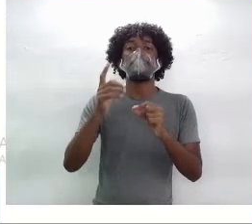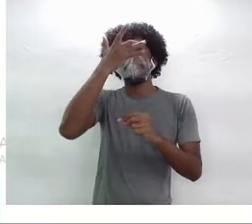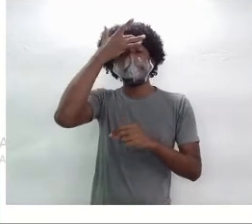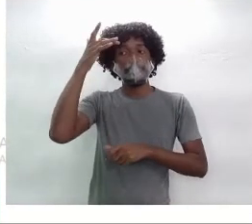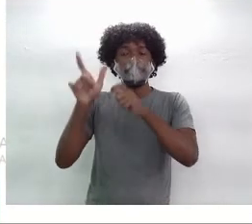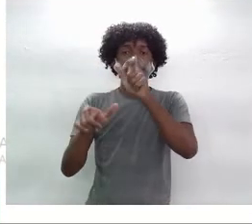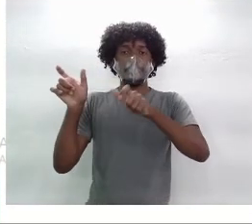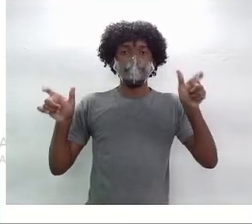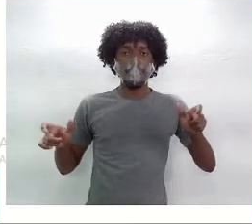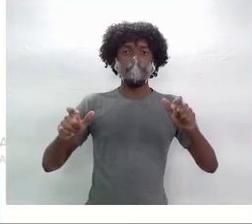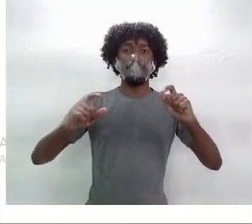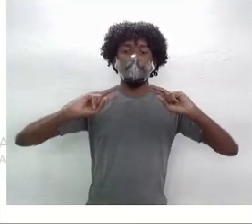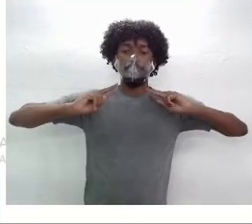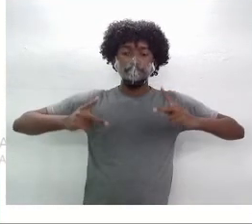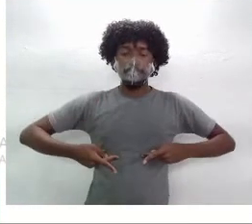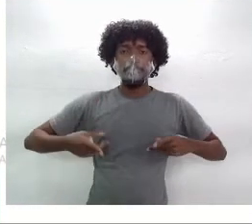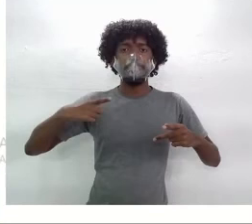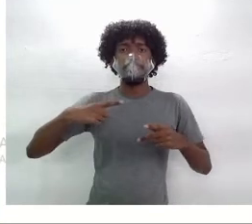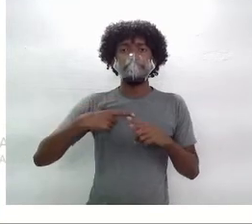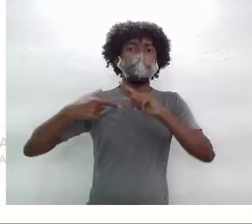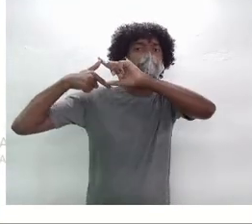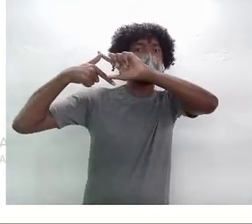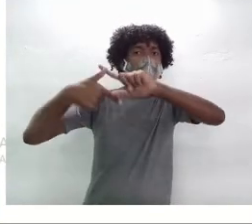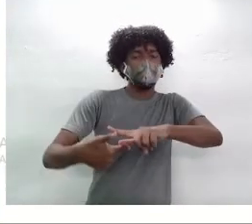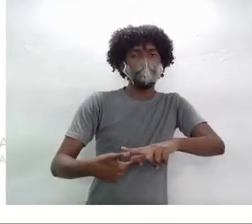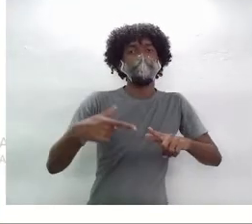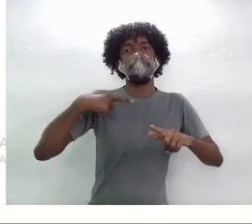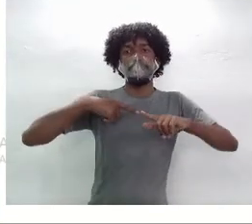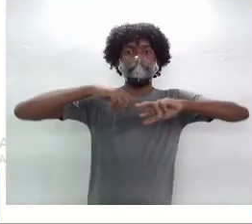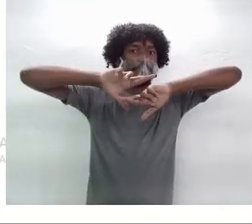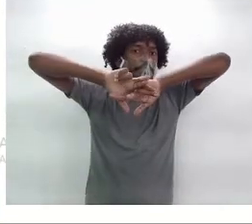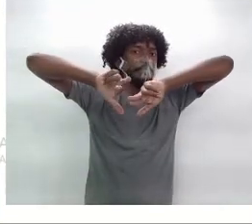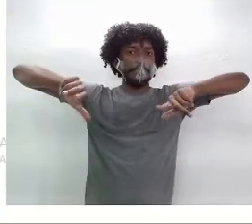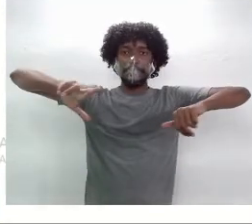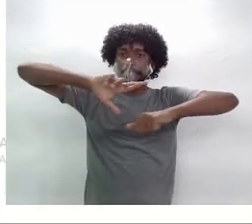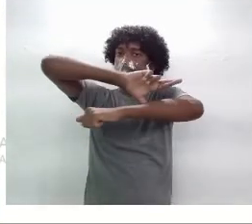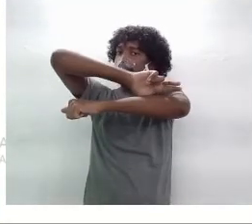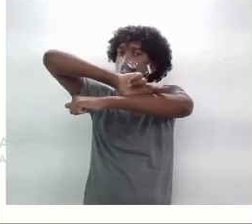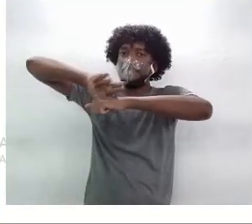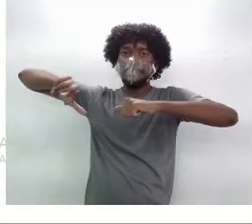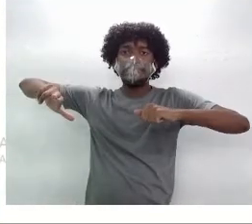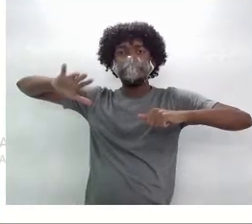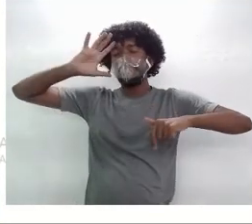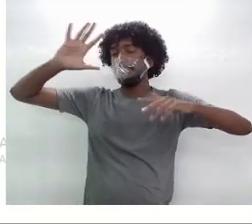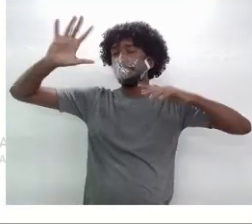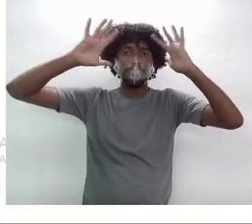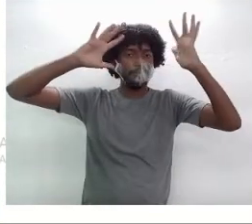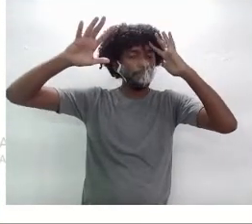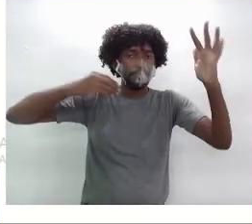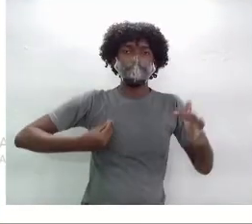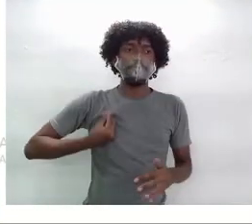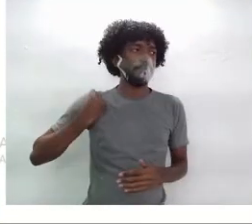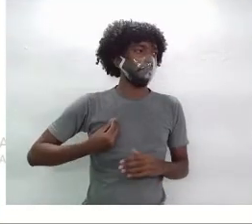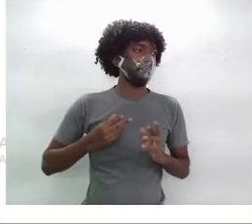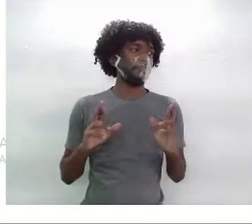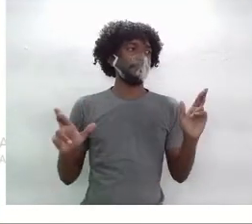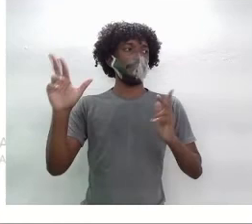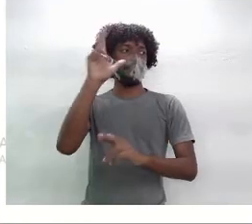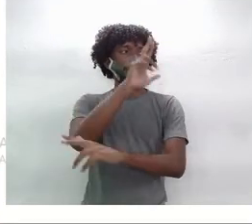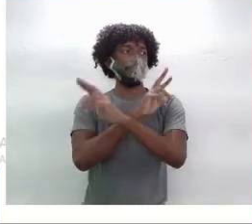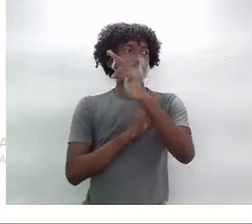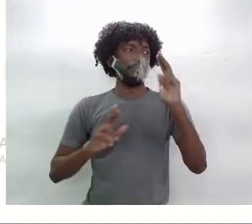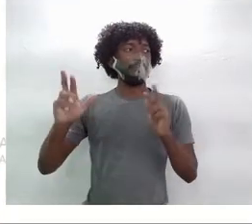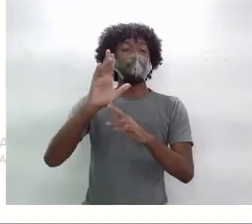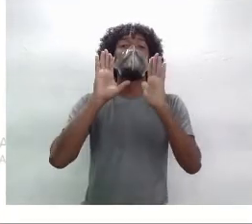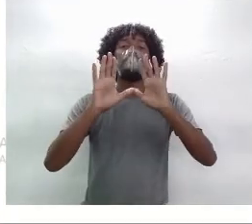seres humanos, de tradições, de etnias, certo? De filosofias de vida diferentes,